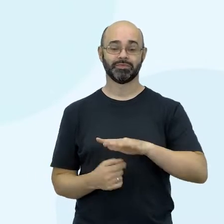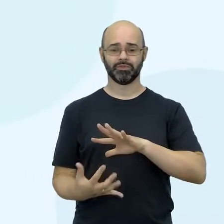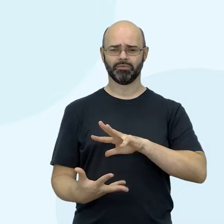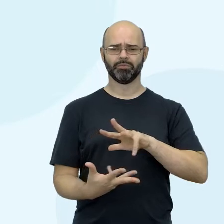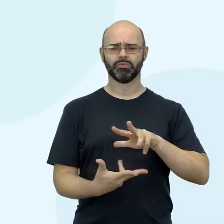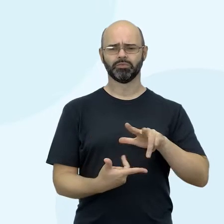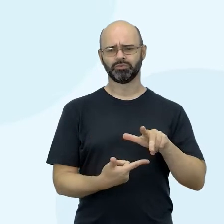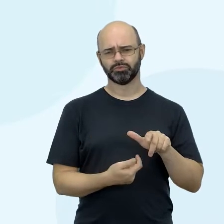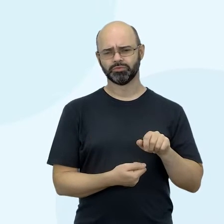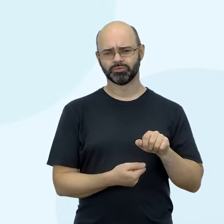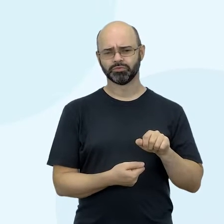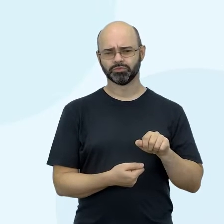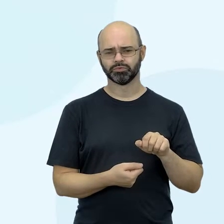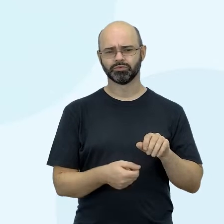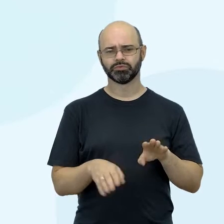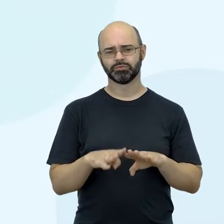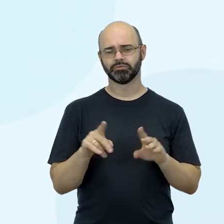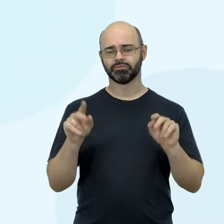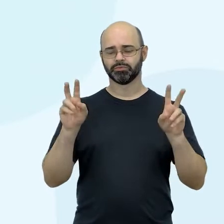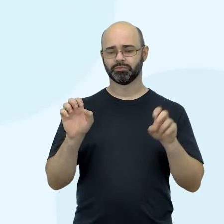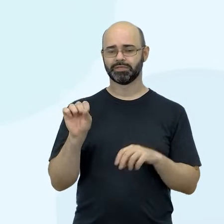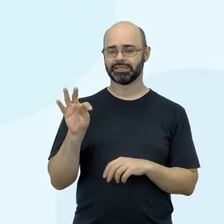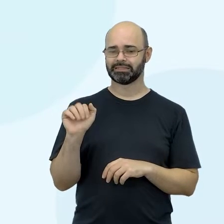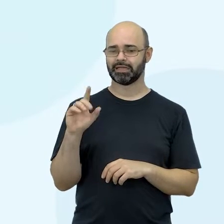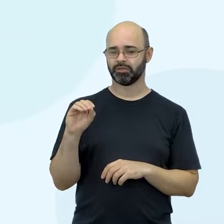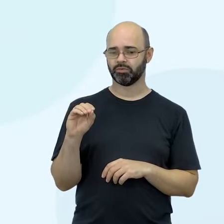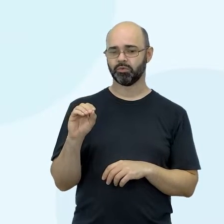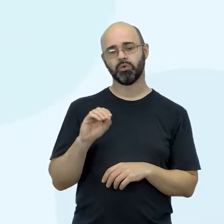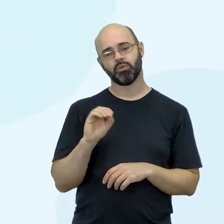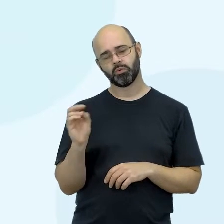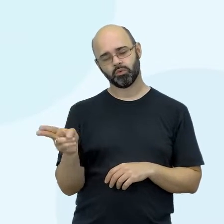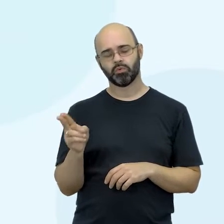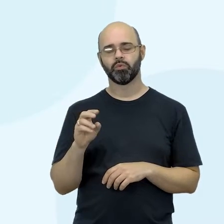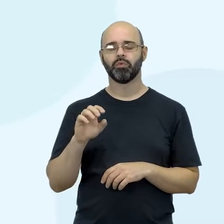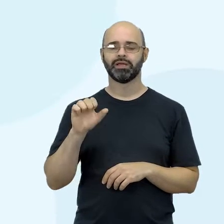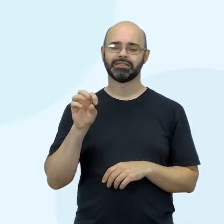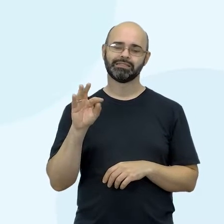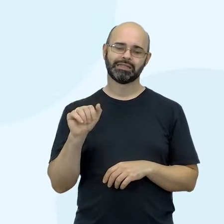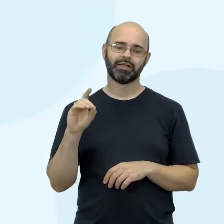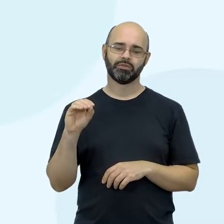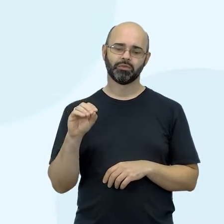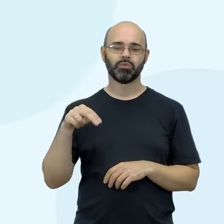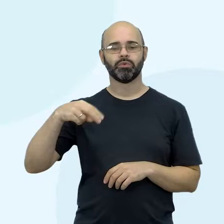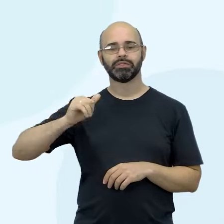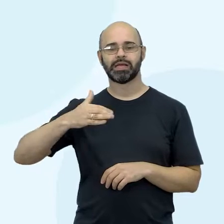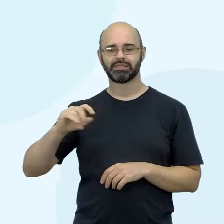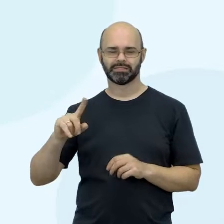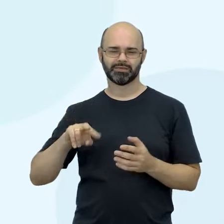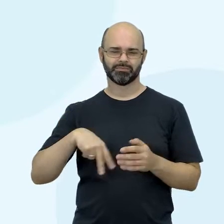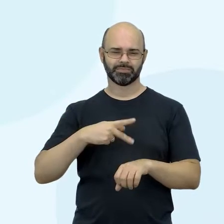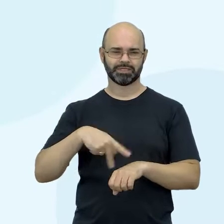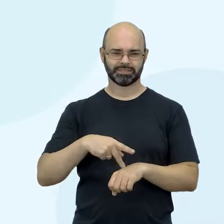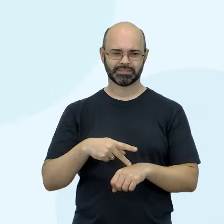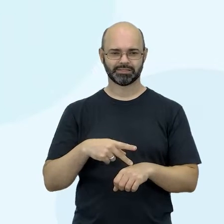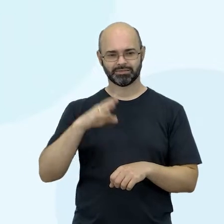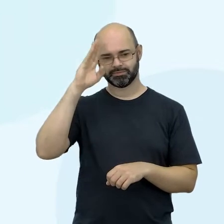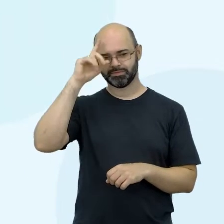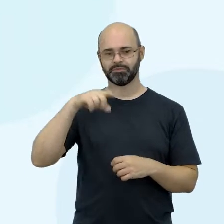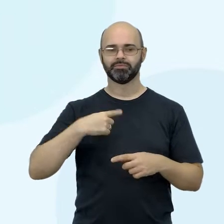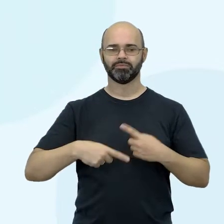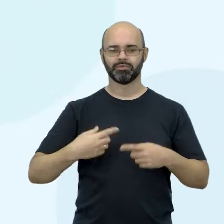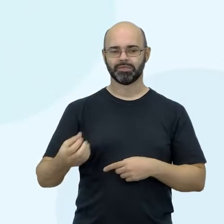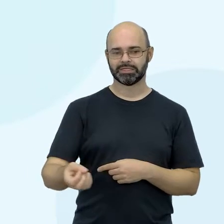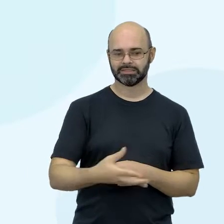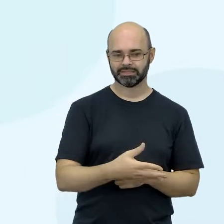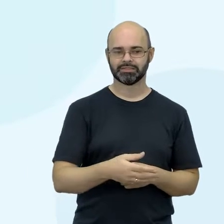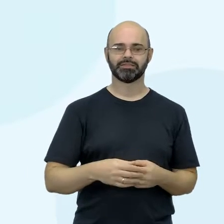se baseiam na ideia de Estado ou Estado-nação. As principais teorias do desenvolvimento são modernização,